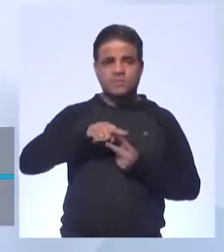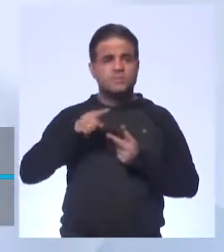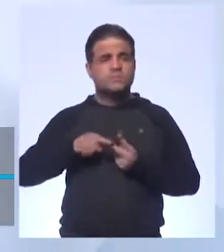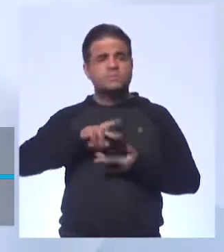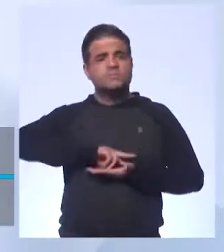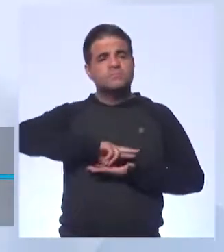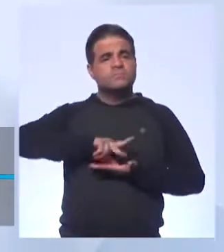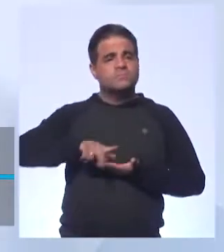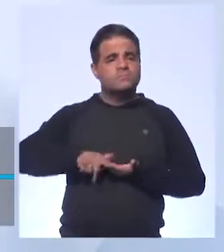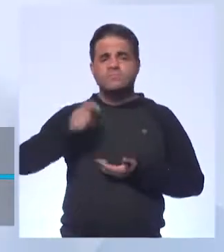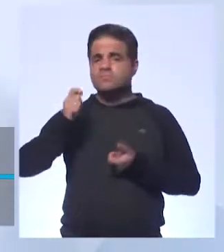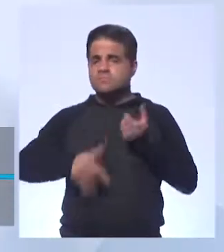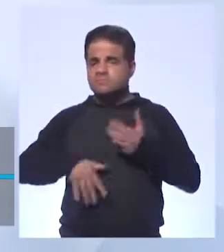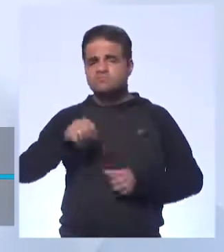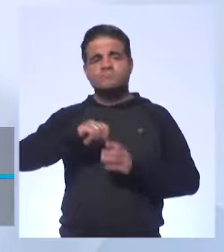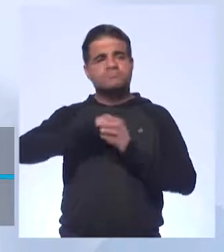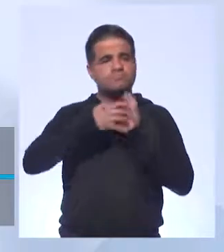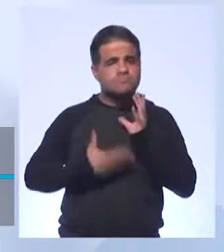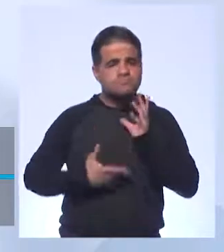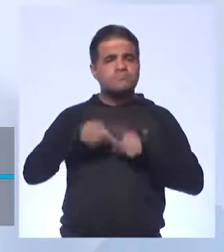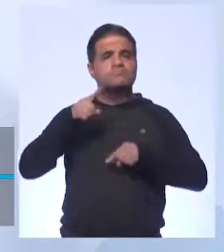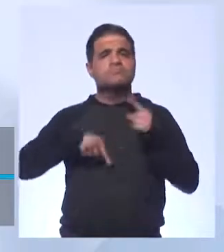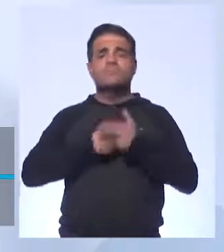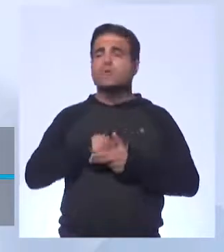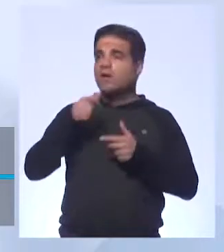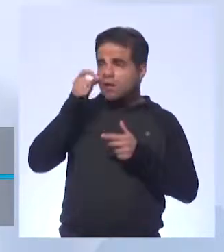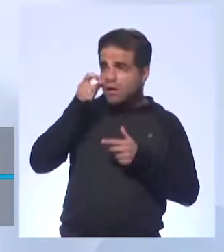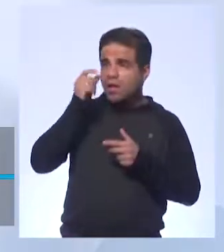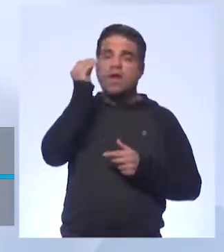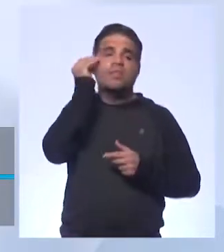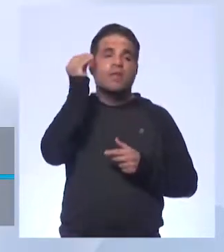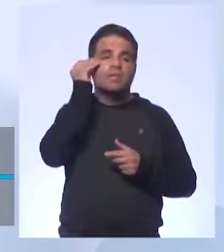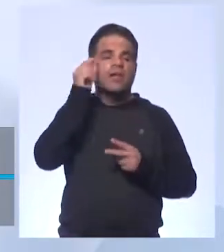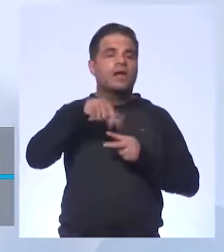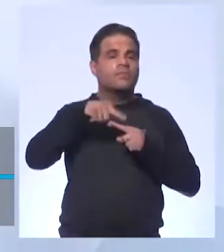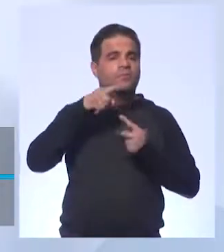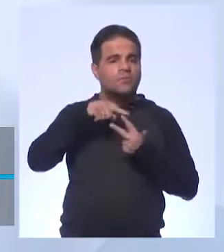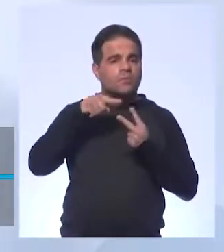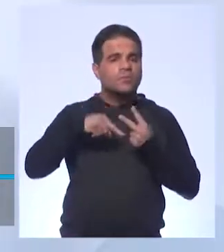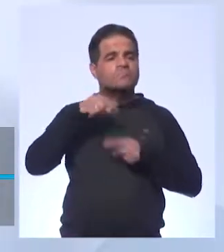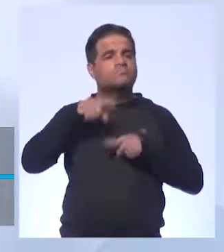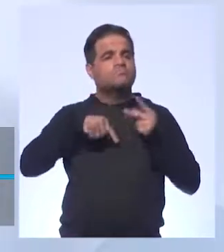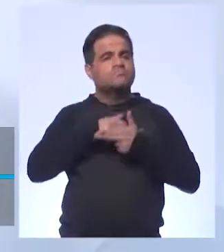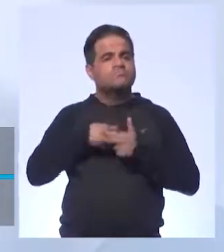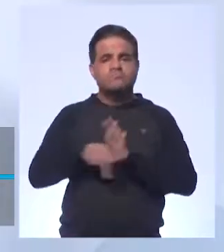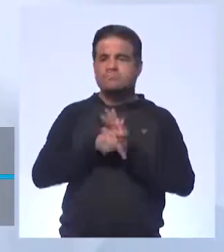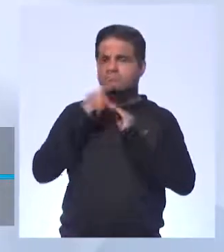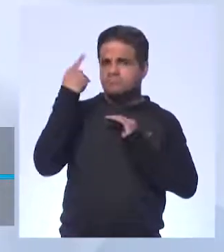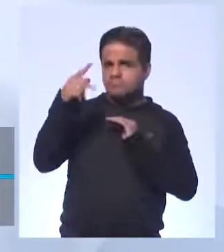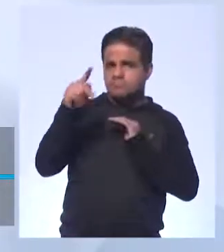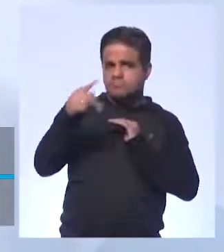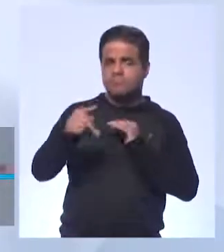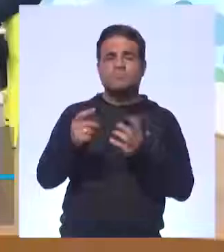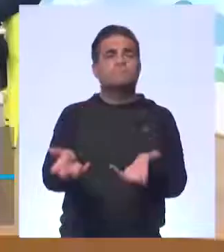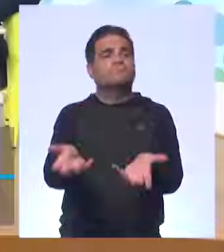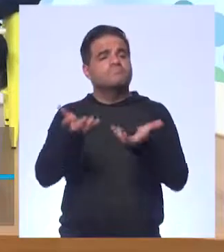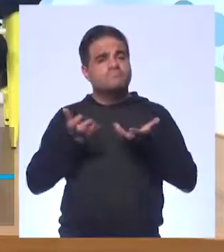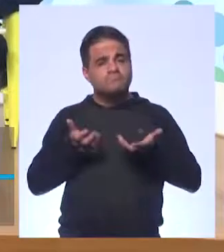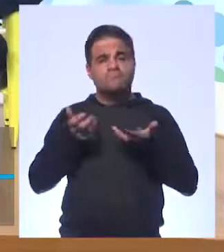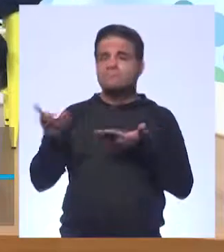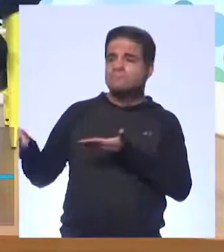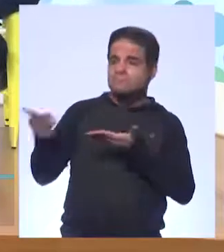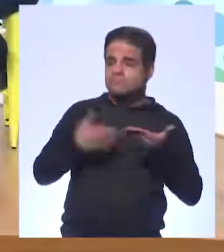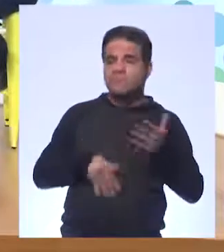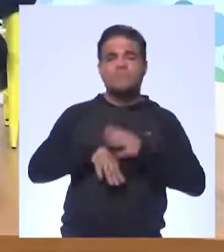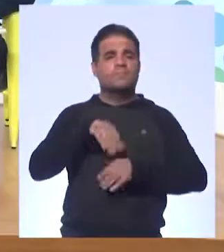das propriedades dos materiais. Então, aqui a gente vai testar 2 aspectos de uma propriedade. Então, eu vou convidar o Fábio